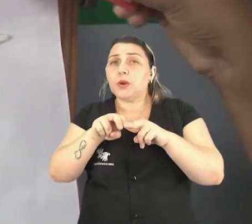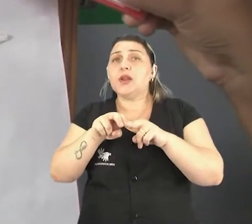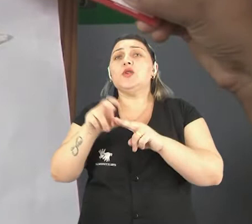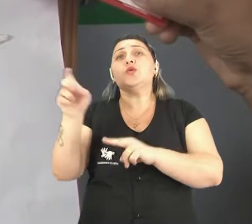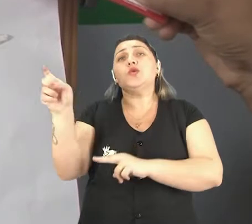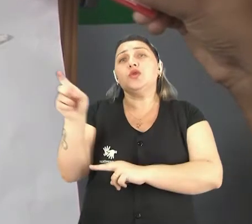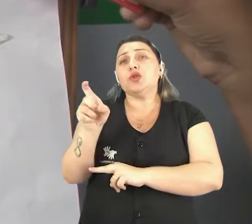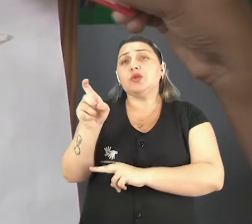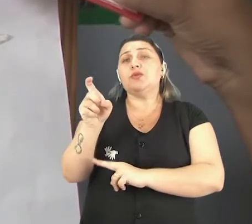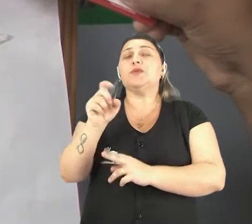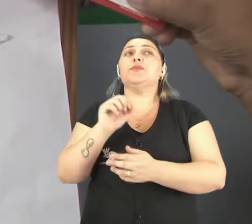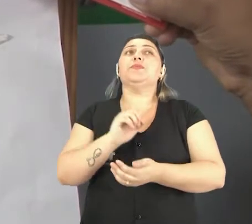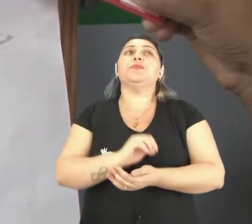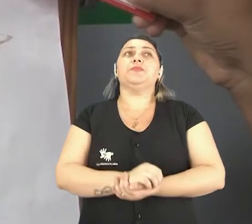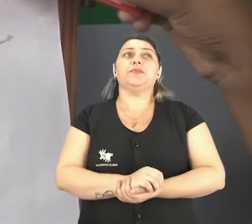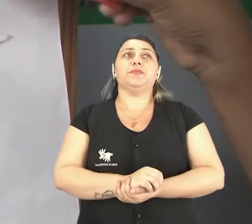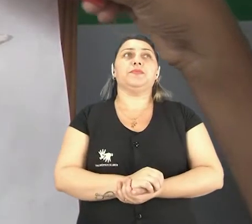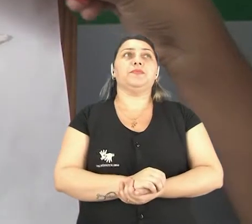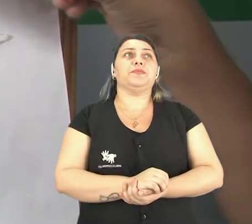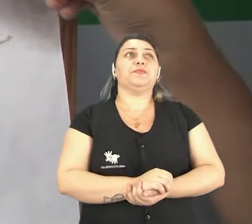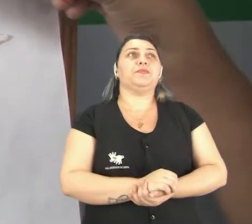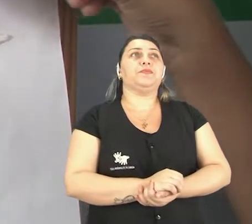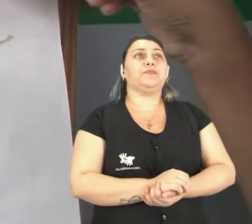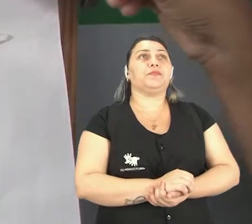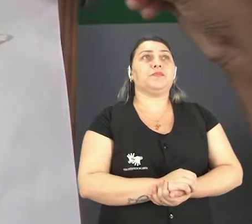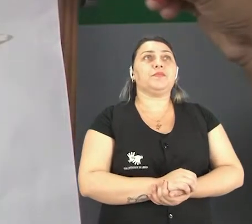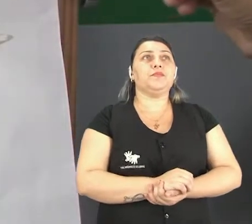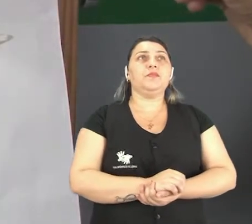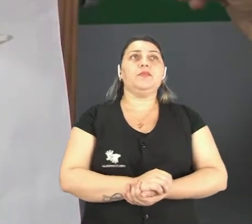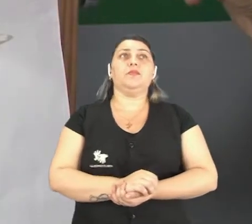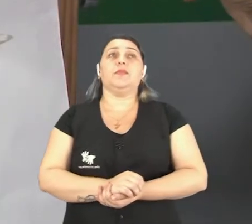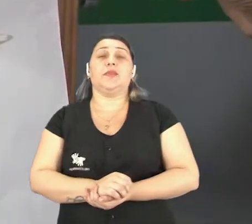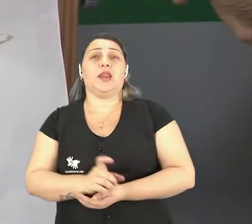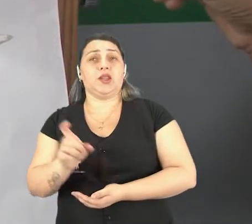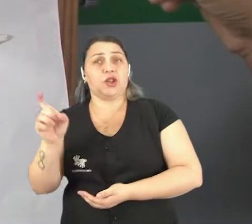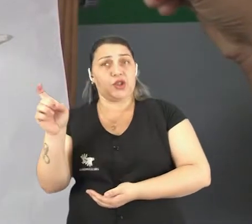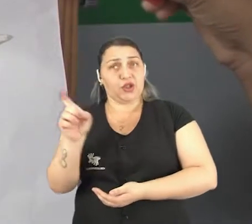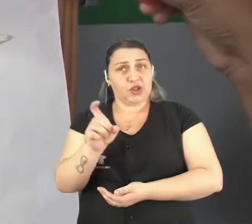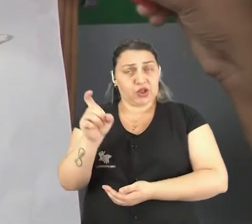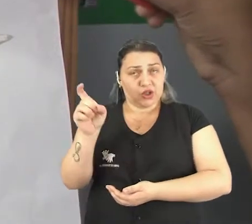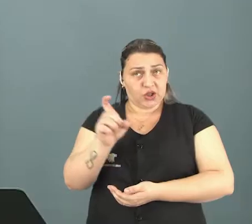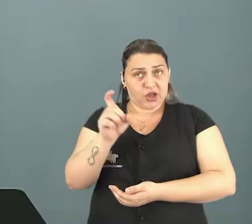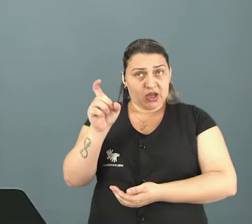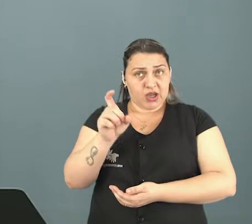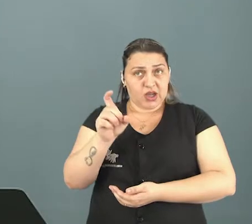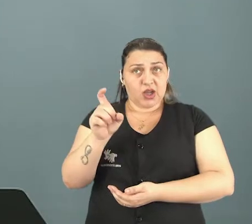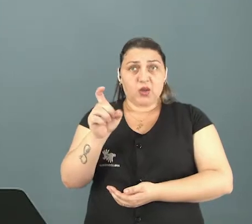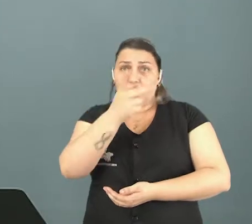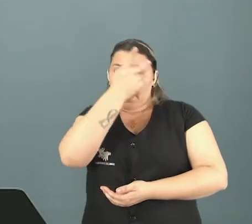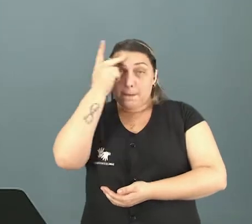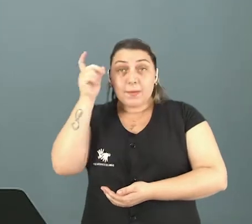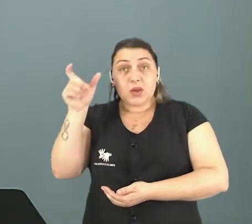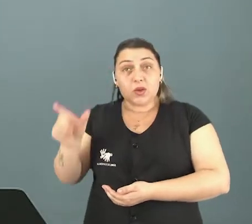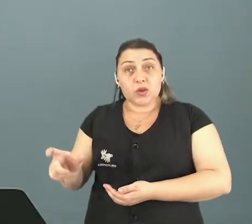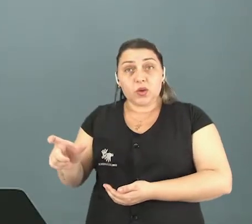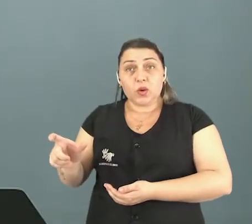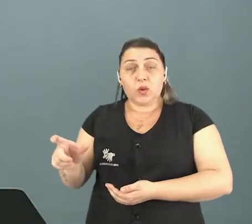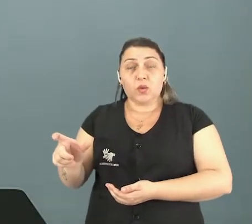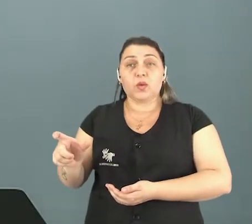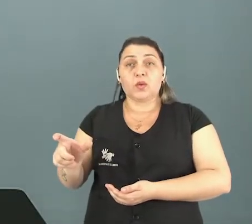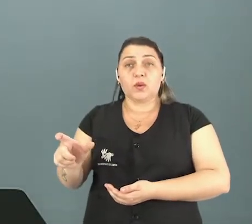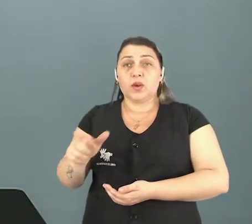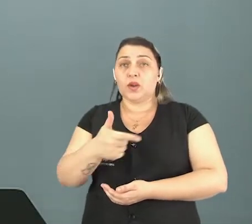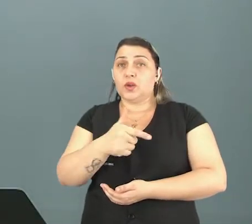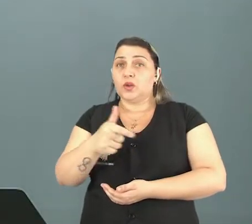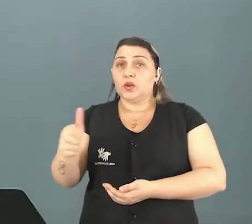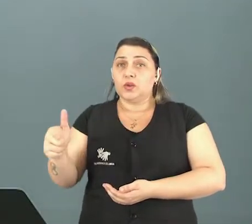escrito com X, não é mesmo? Sendo que a palavra chato, quando se trata de uma pessoa, que não